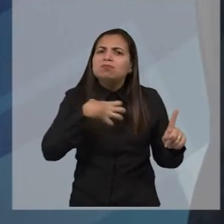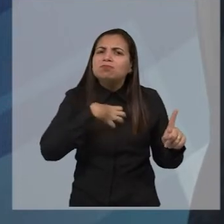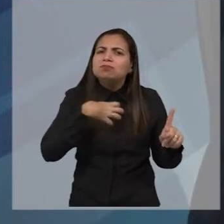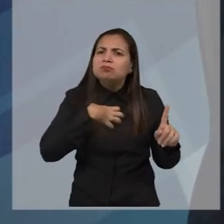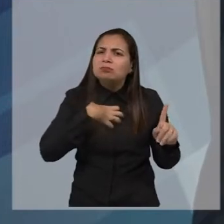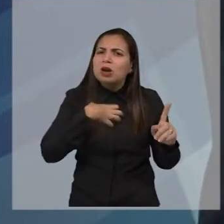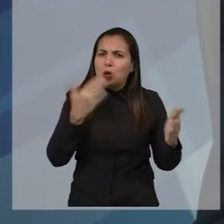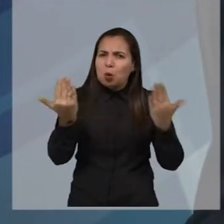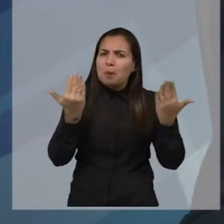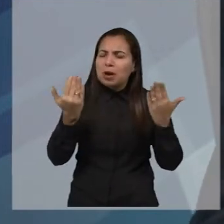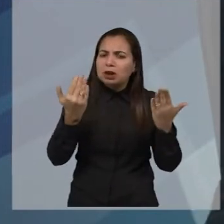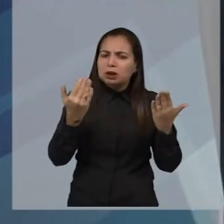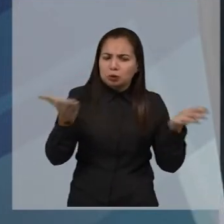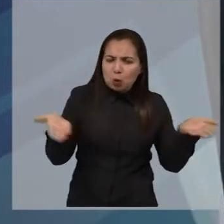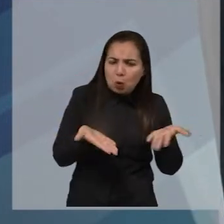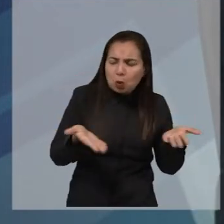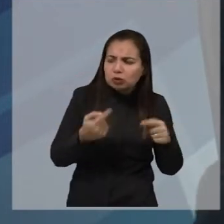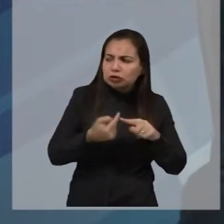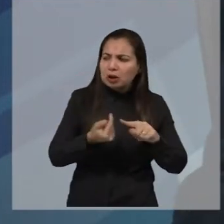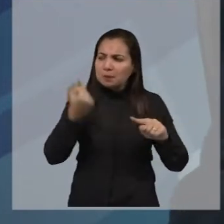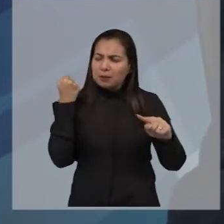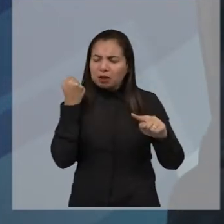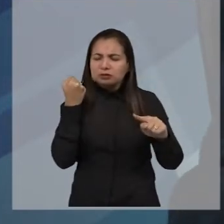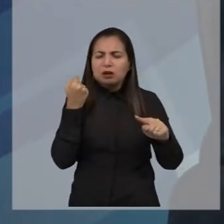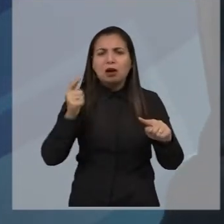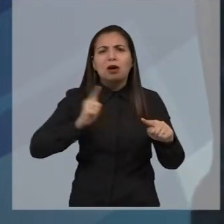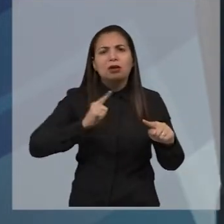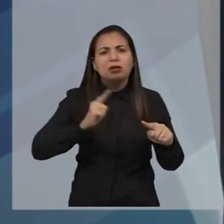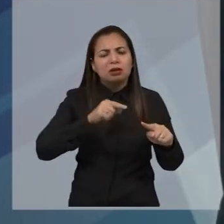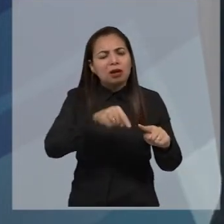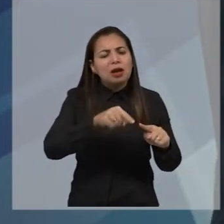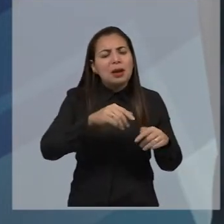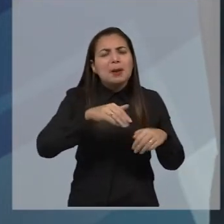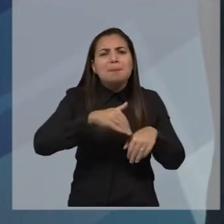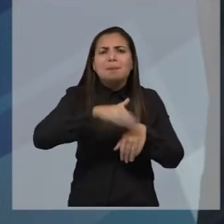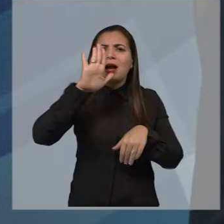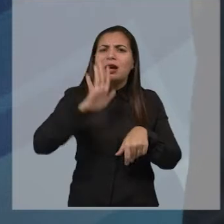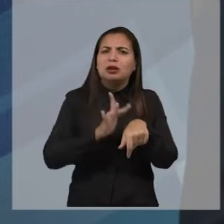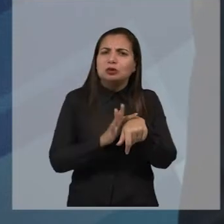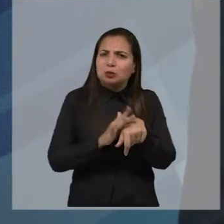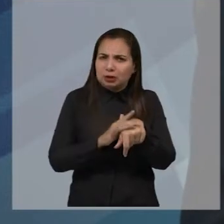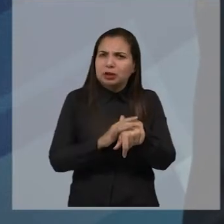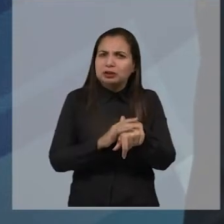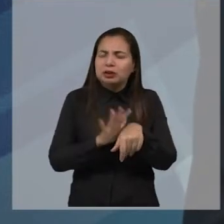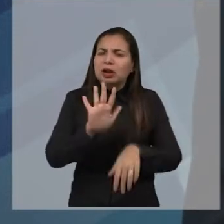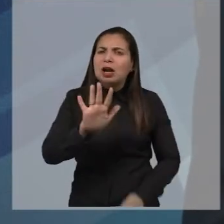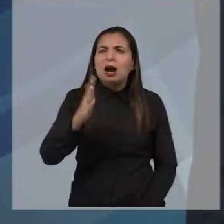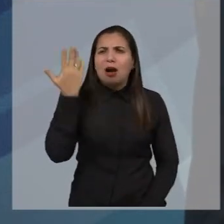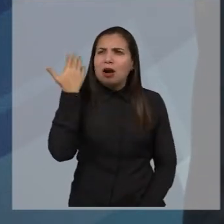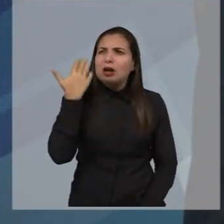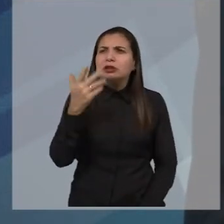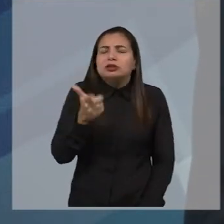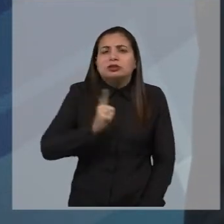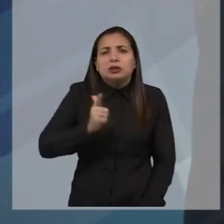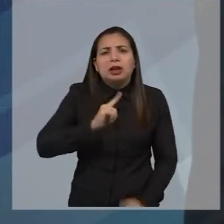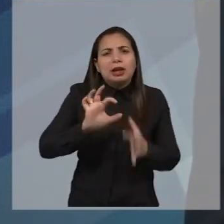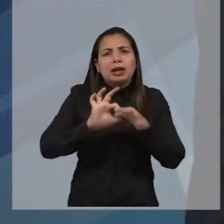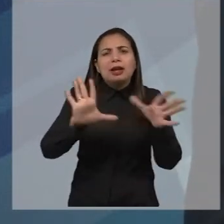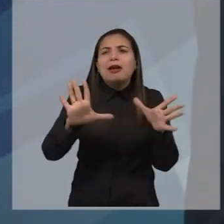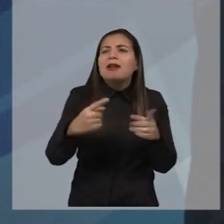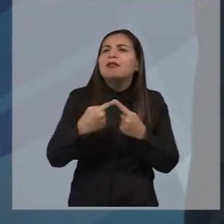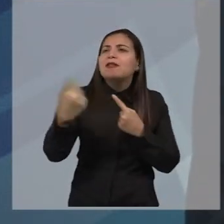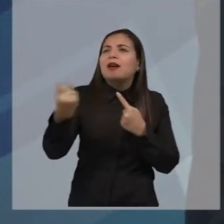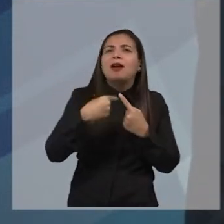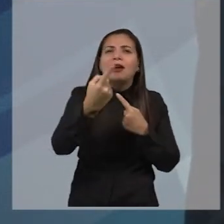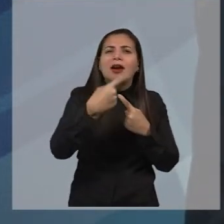passado, né? Então, por exemplo, a liberdade que você tinha de ir e vir em Fortaleza, dos